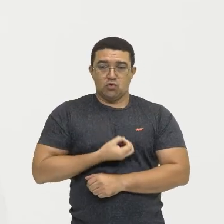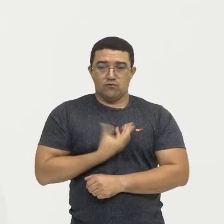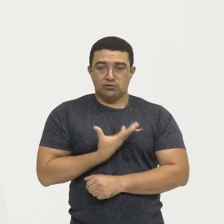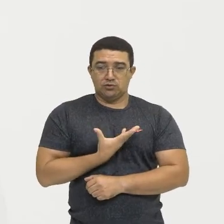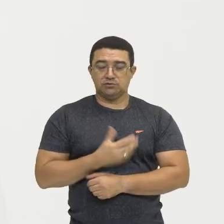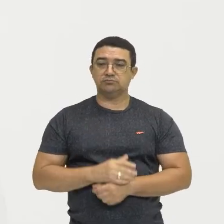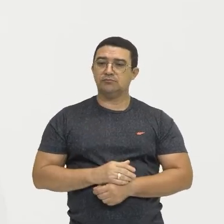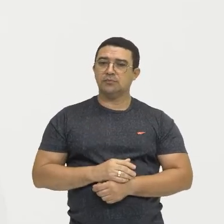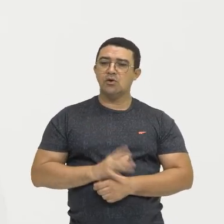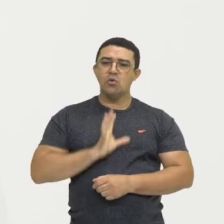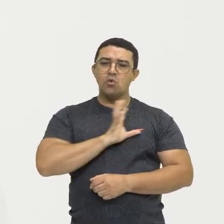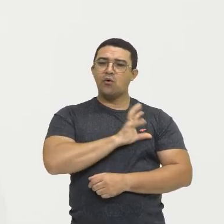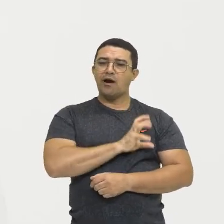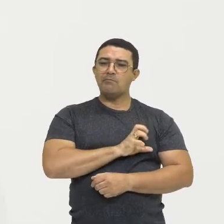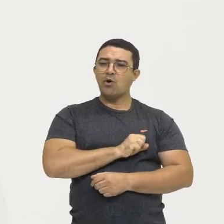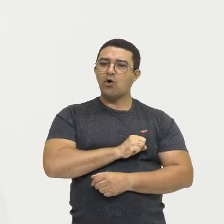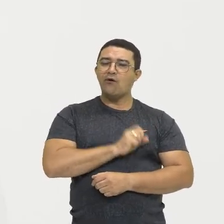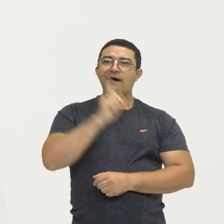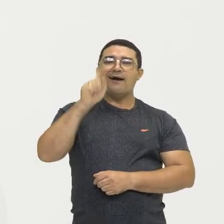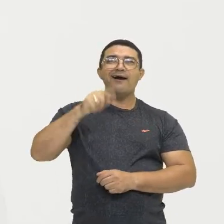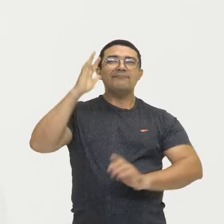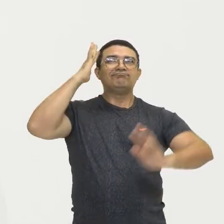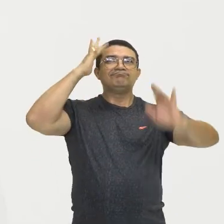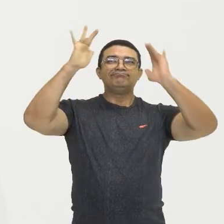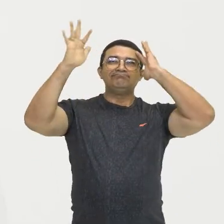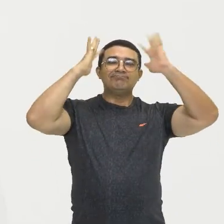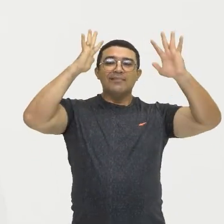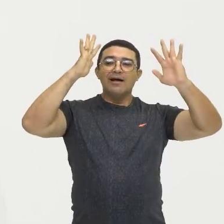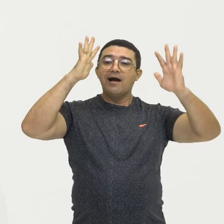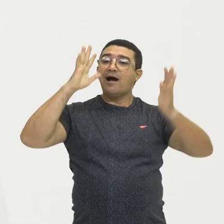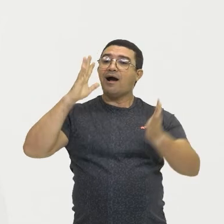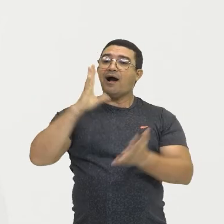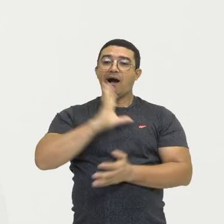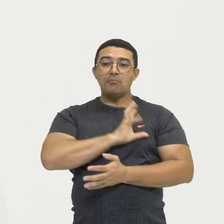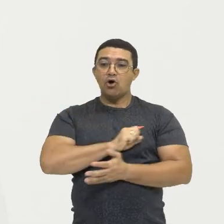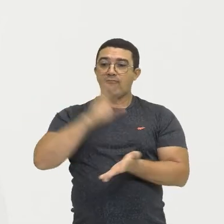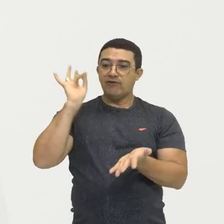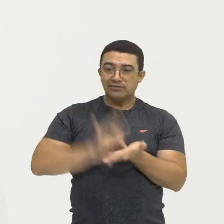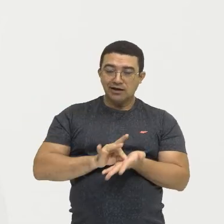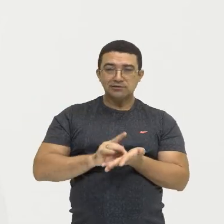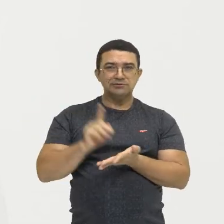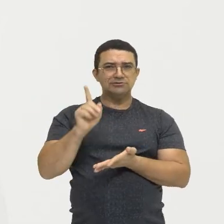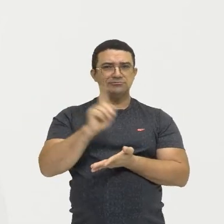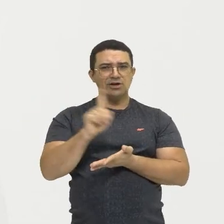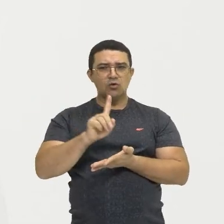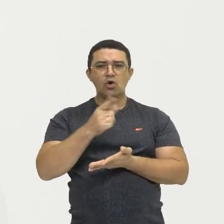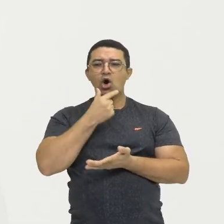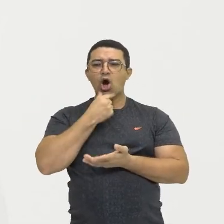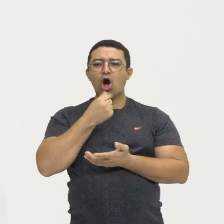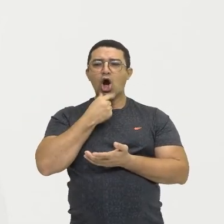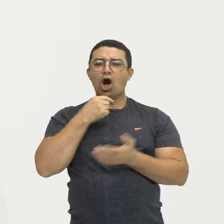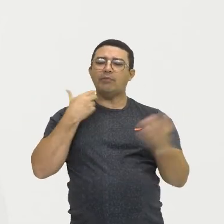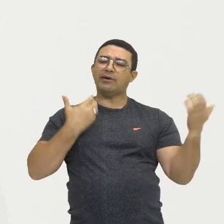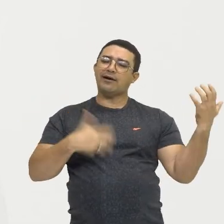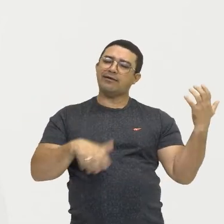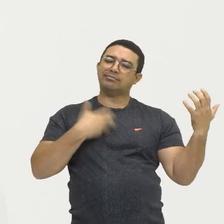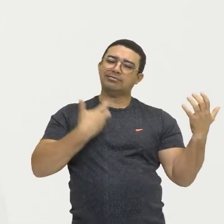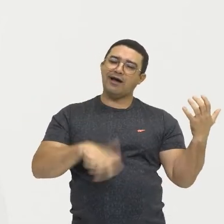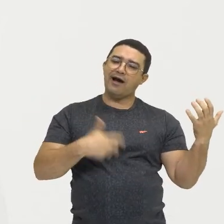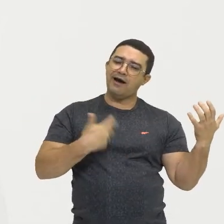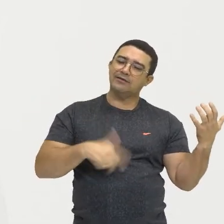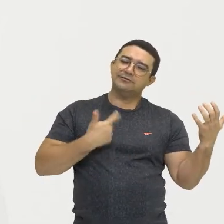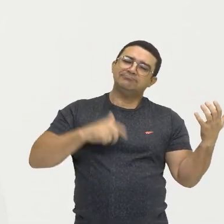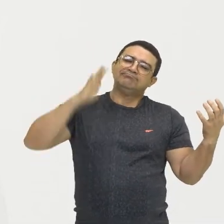é idealizado, ele não é real, ele é idealizado. O trovador ele fica idealizando, né, aquele amor,